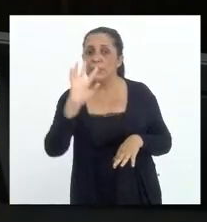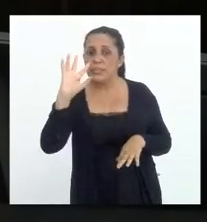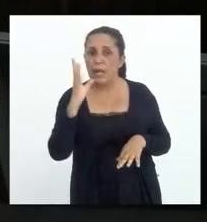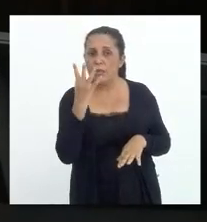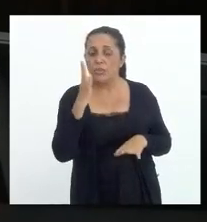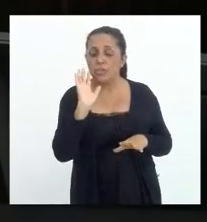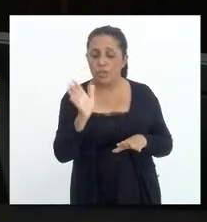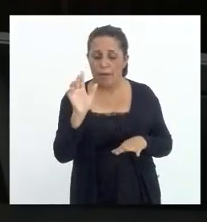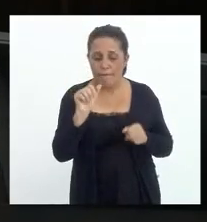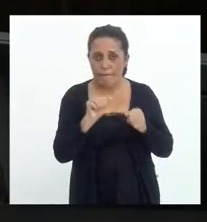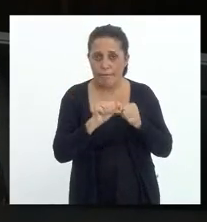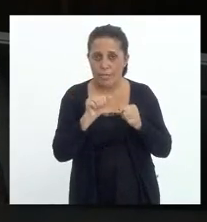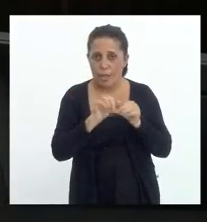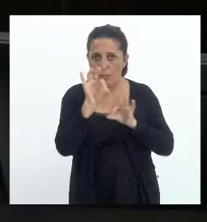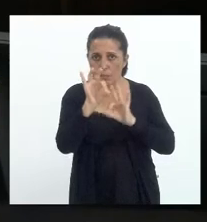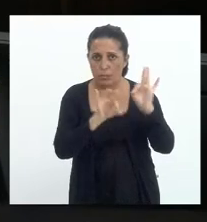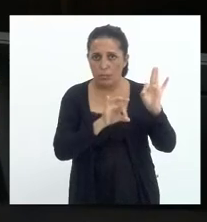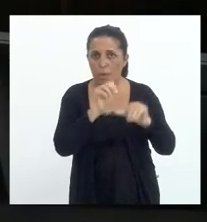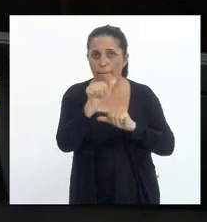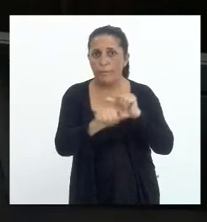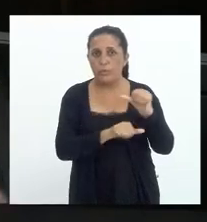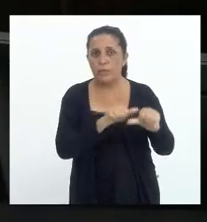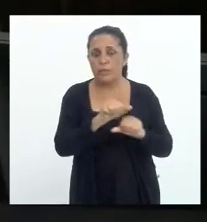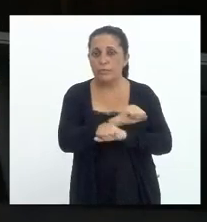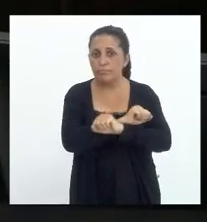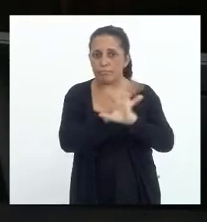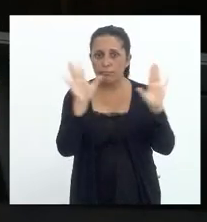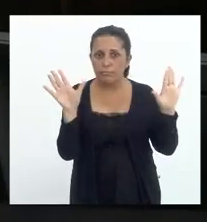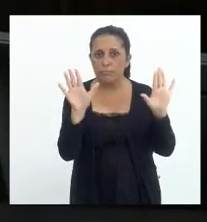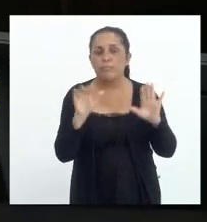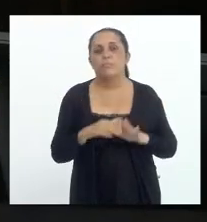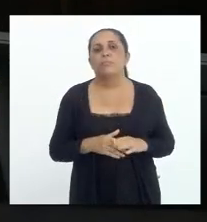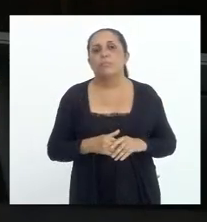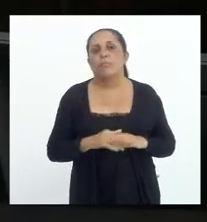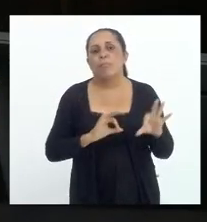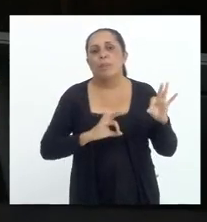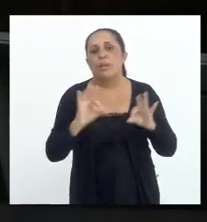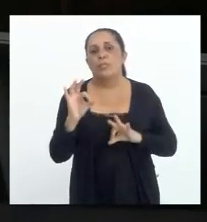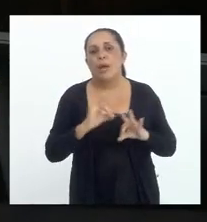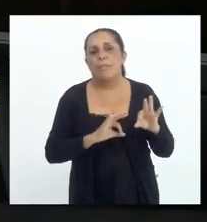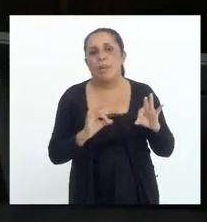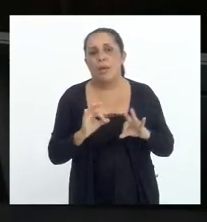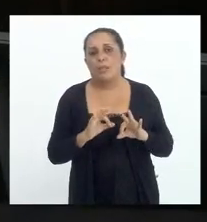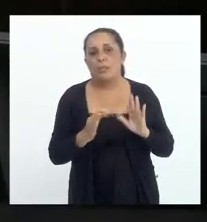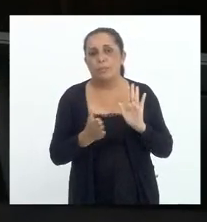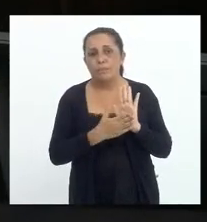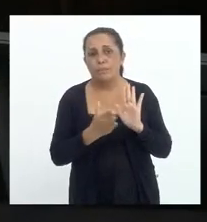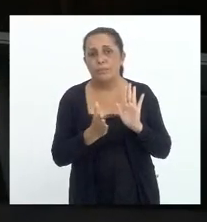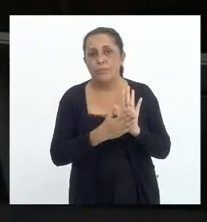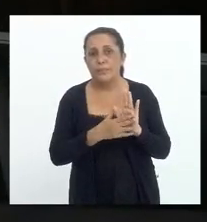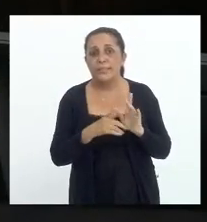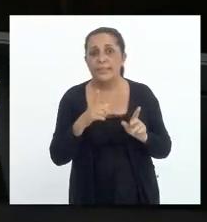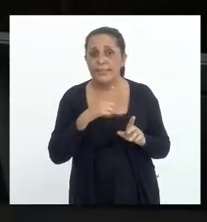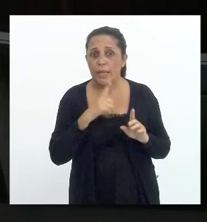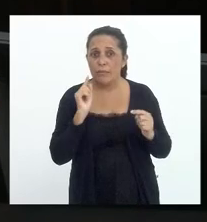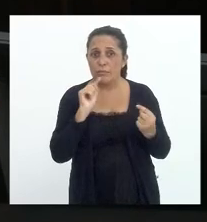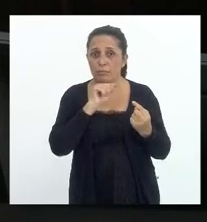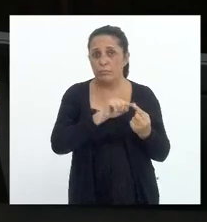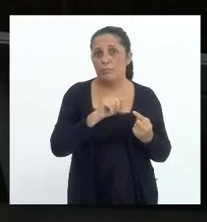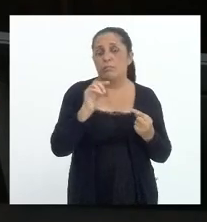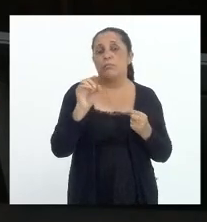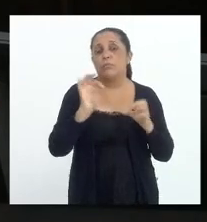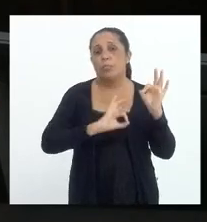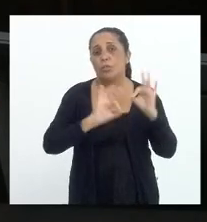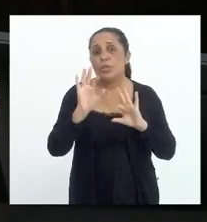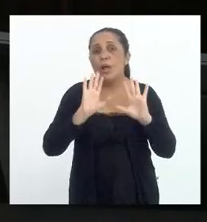cara no planejamento do pacto, em que hoje o senhor tem os indicadores do projeto, mas ao